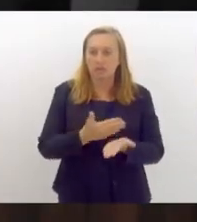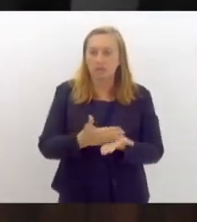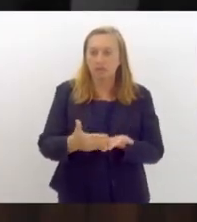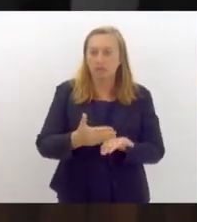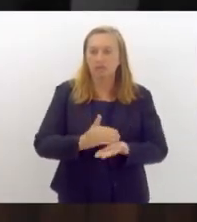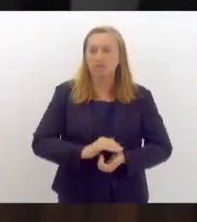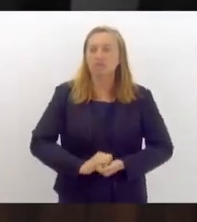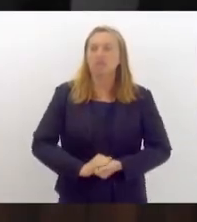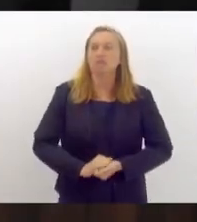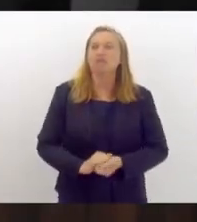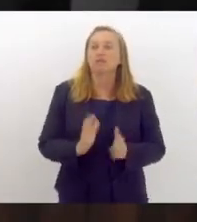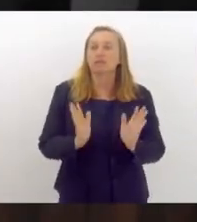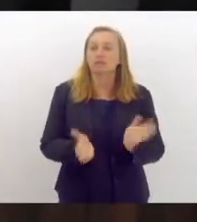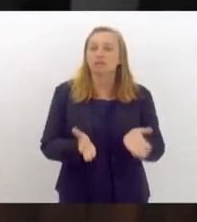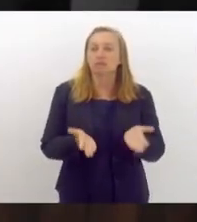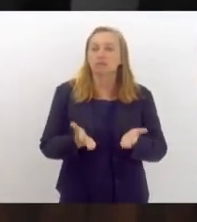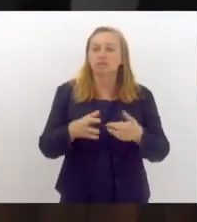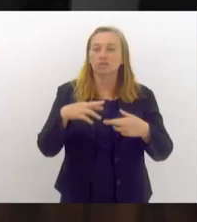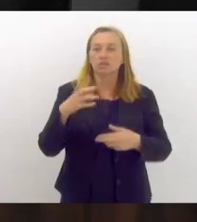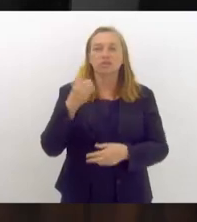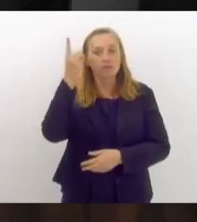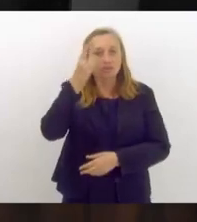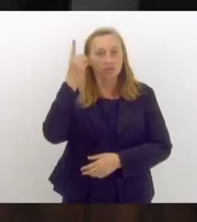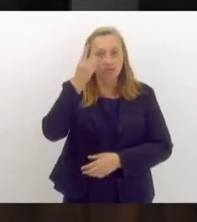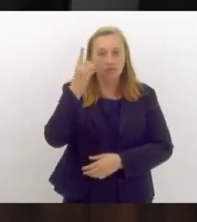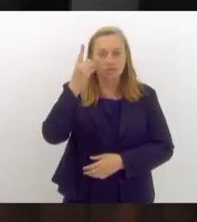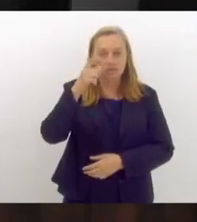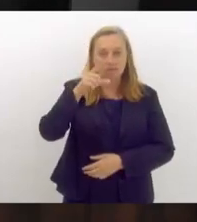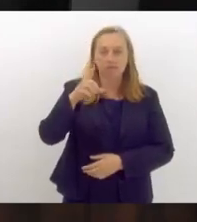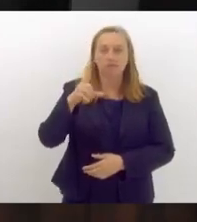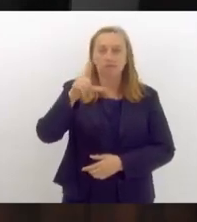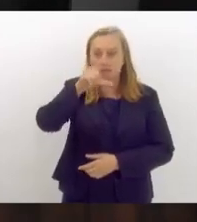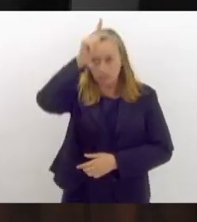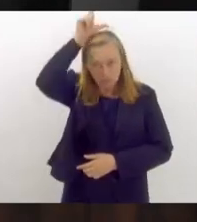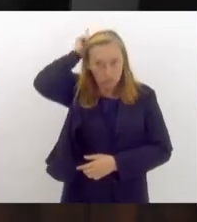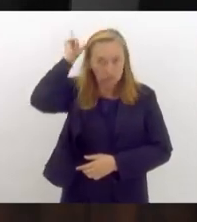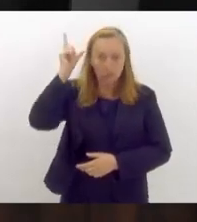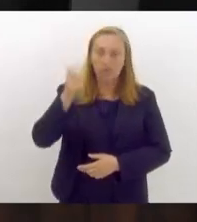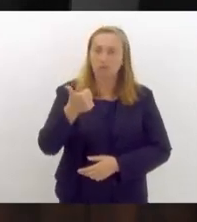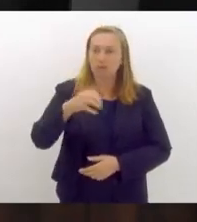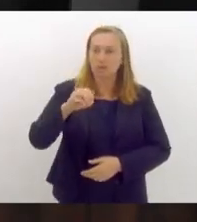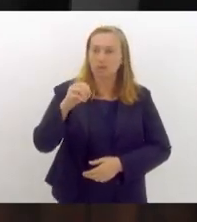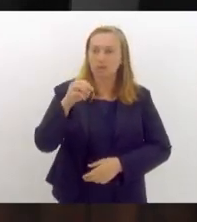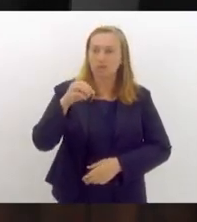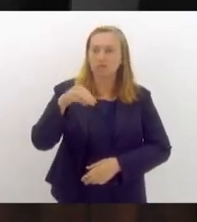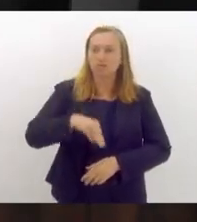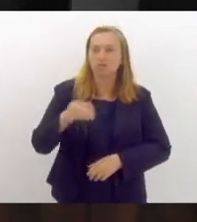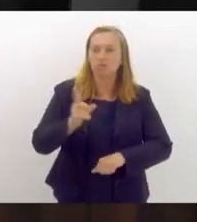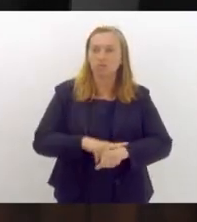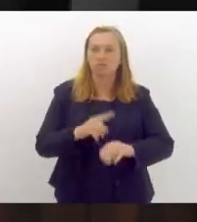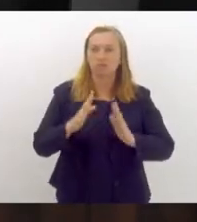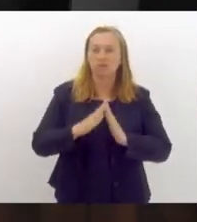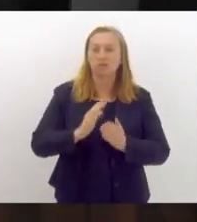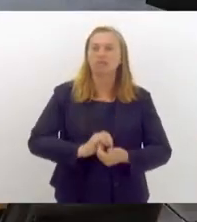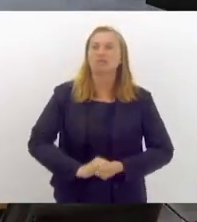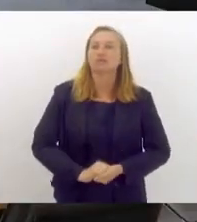inicial. Primeiro orador escrito é o nobre deputado Luiz Paulo. Vossa Excelência dispõe de 10 minutos no tempo